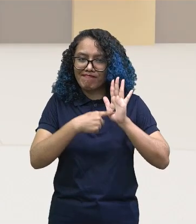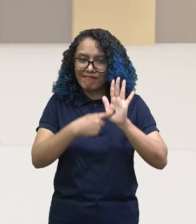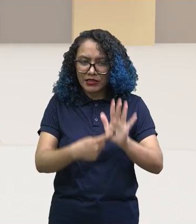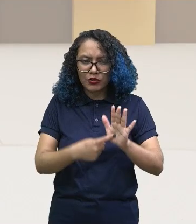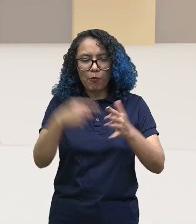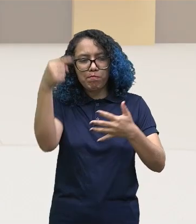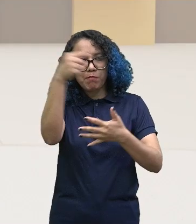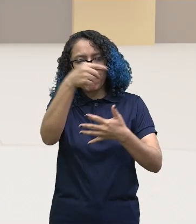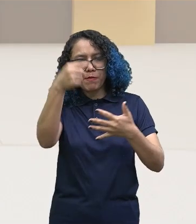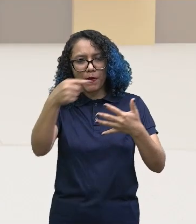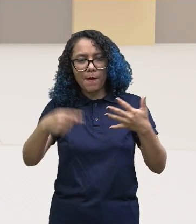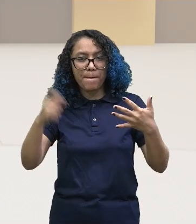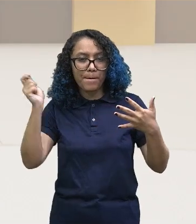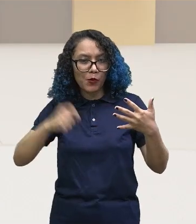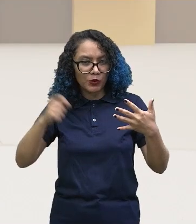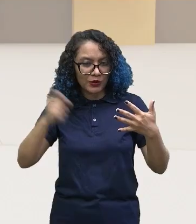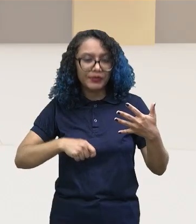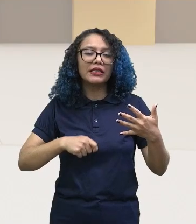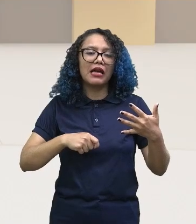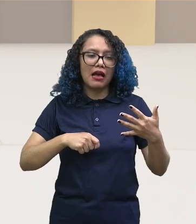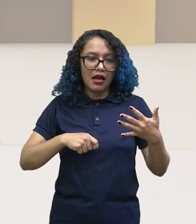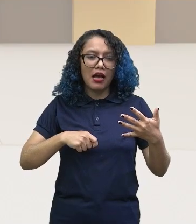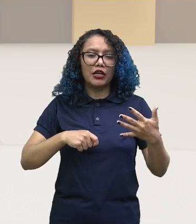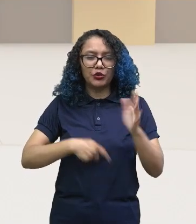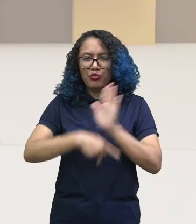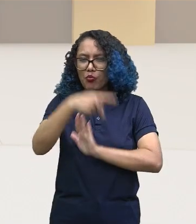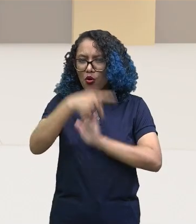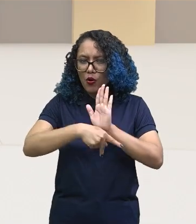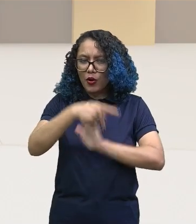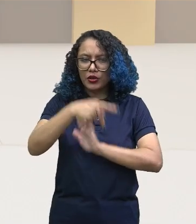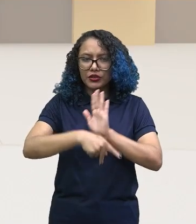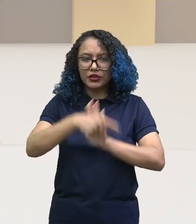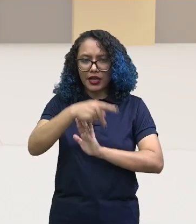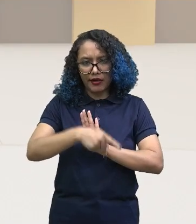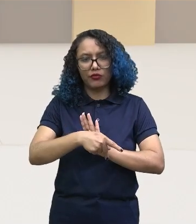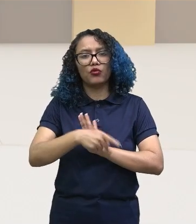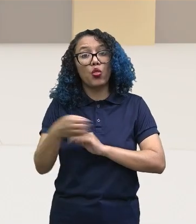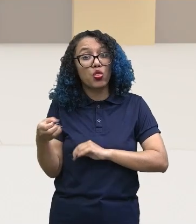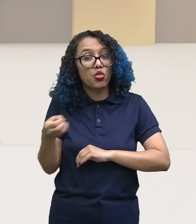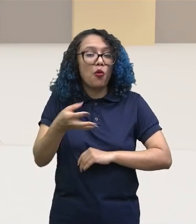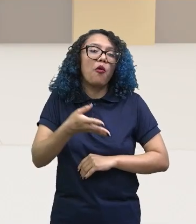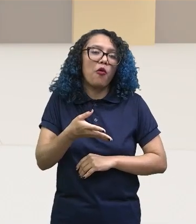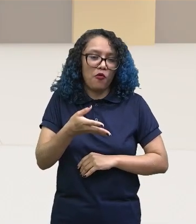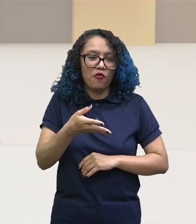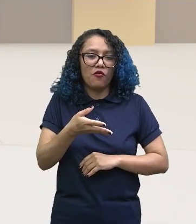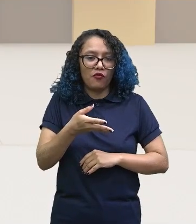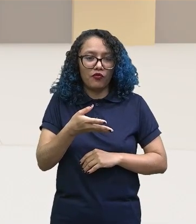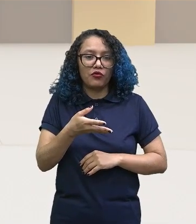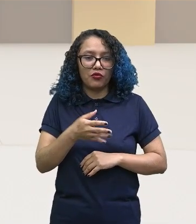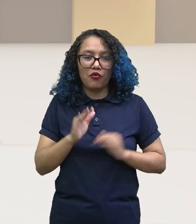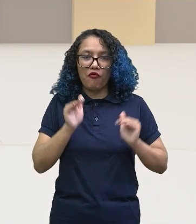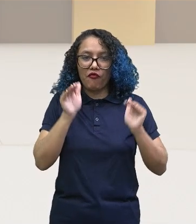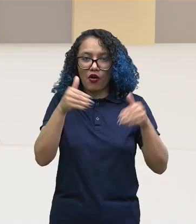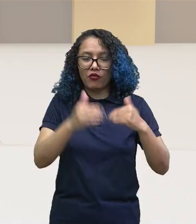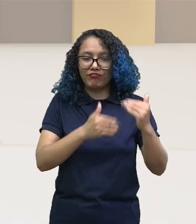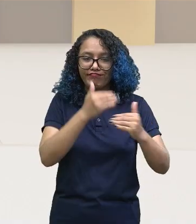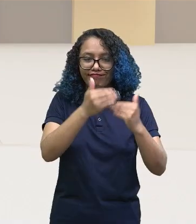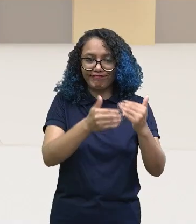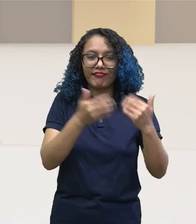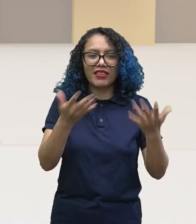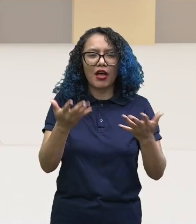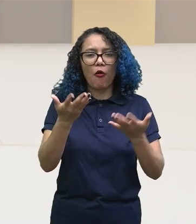essas possibilidades, né, de projetos aí, de novos projetos. Como o professor falou, é uma aula